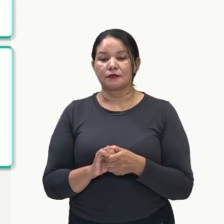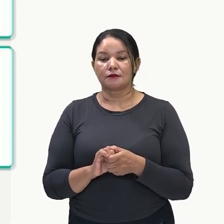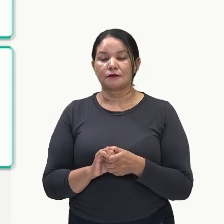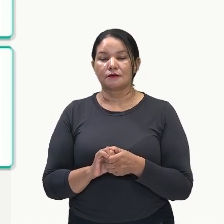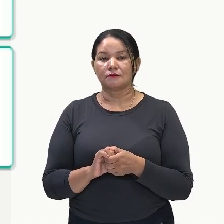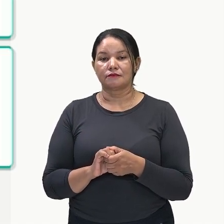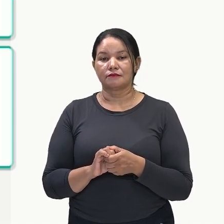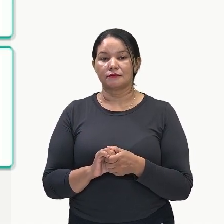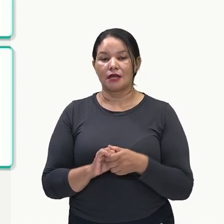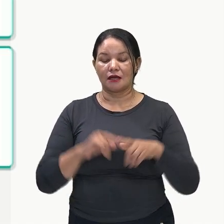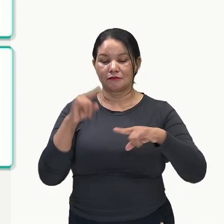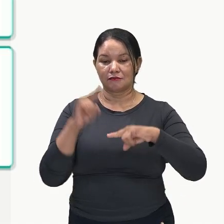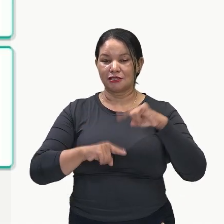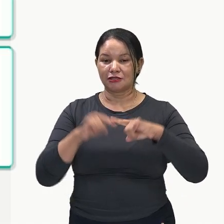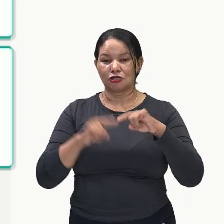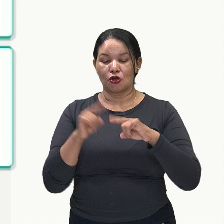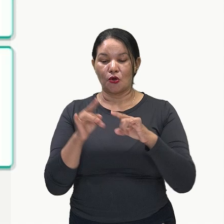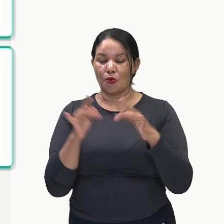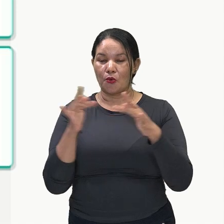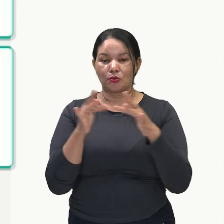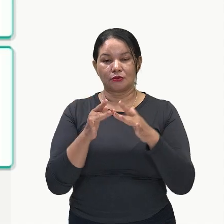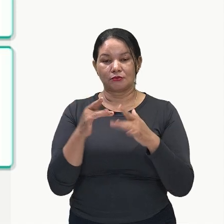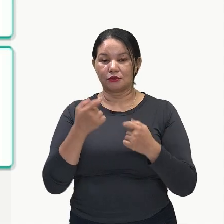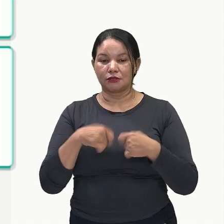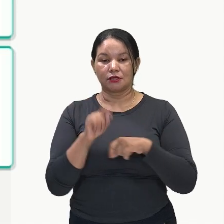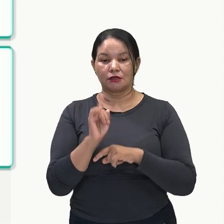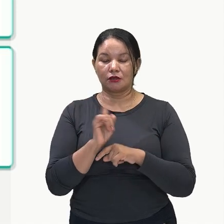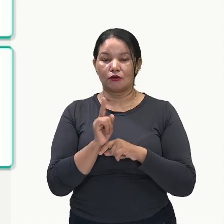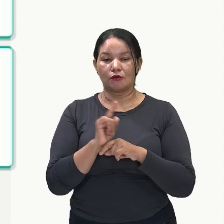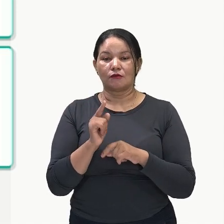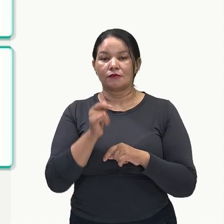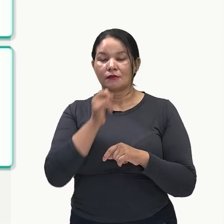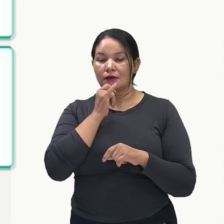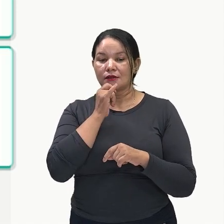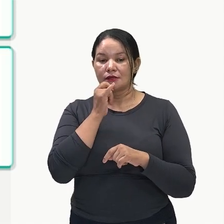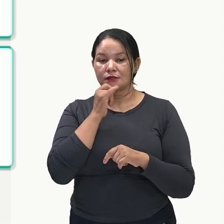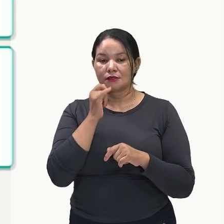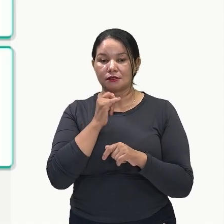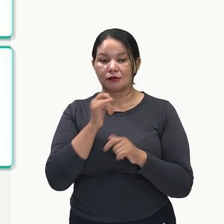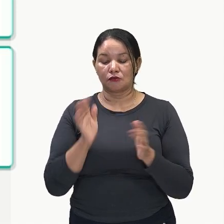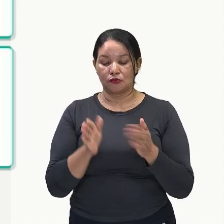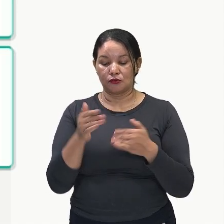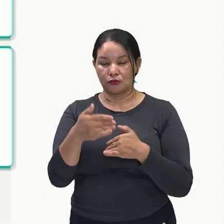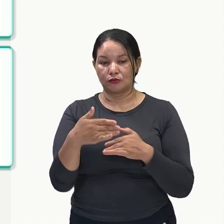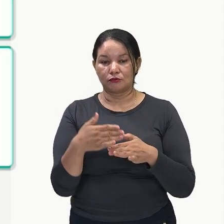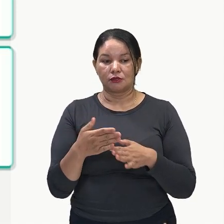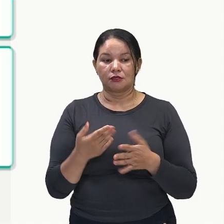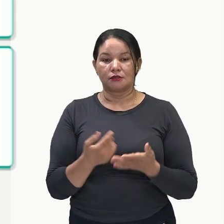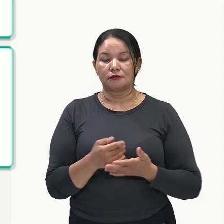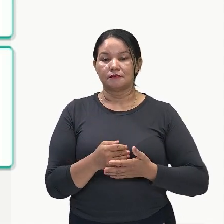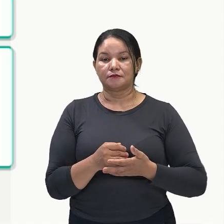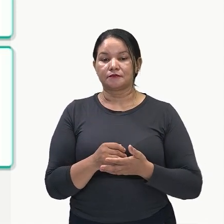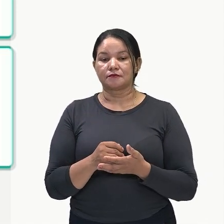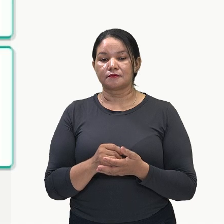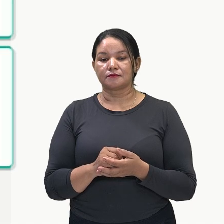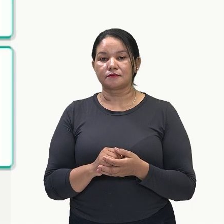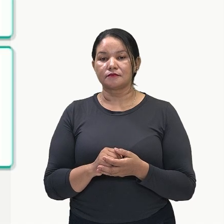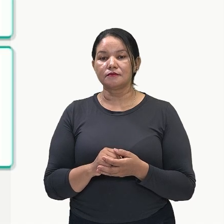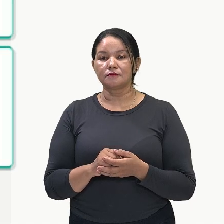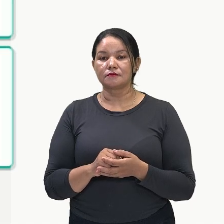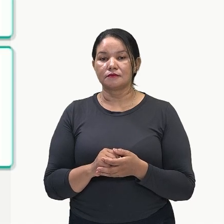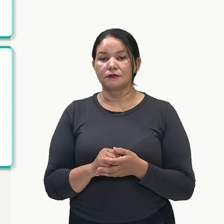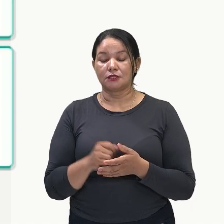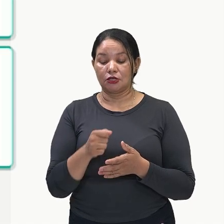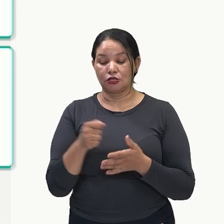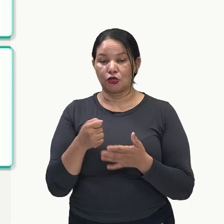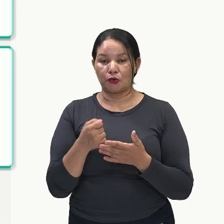um meio material para acontecer, como o exemplo dado aí do micro-ondas. Vamos ver alguns